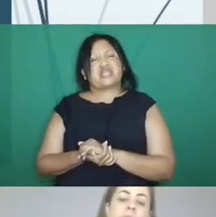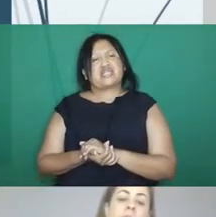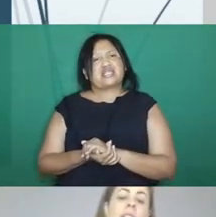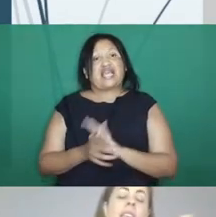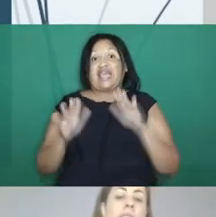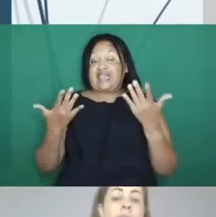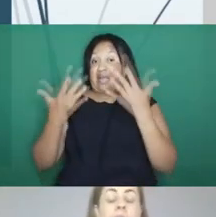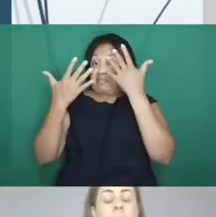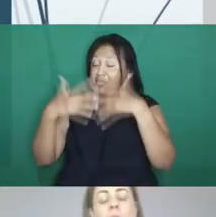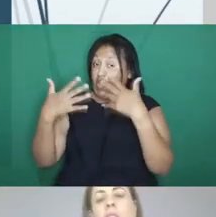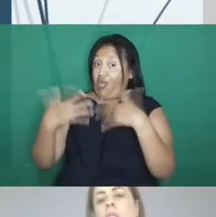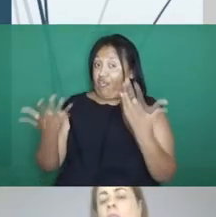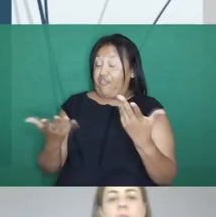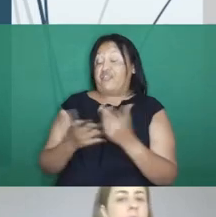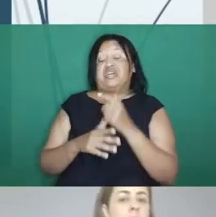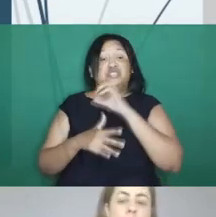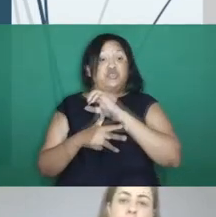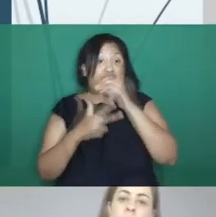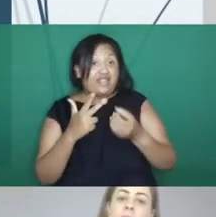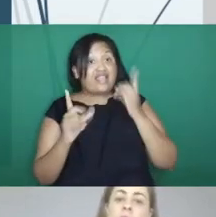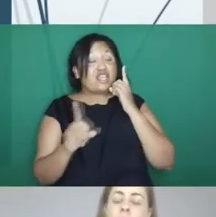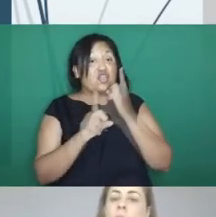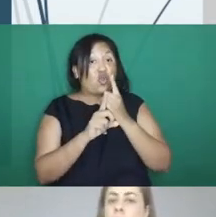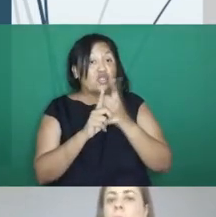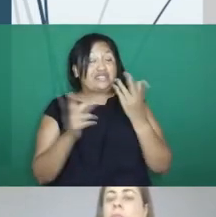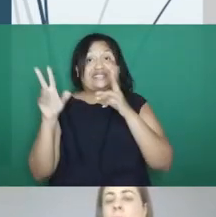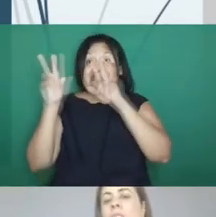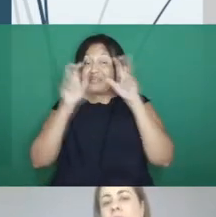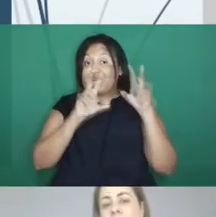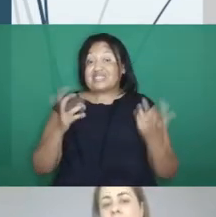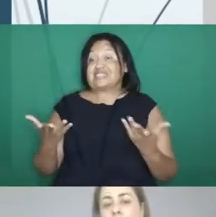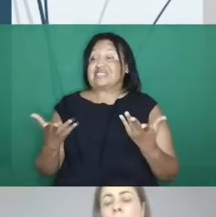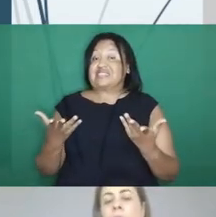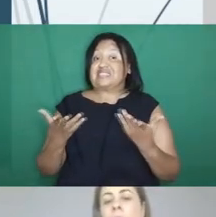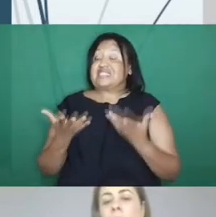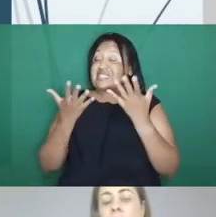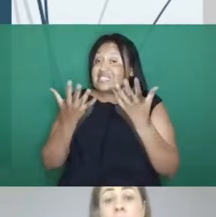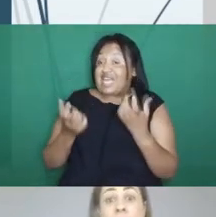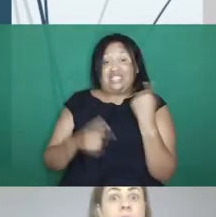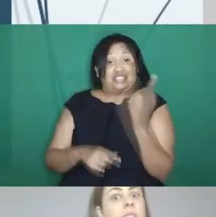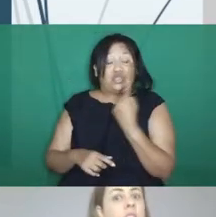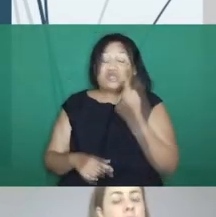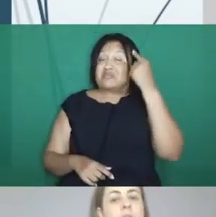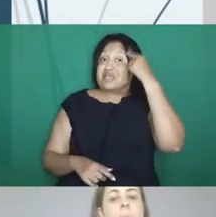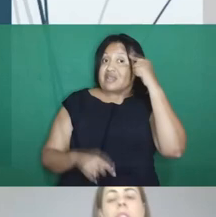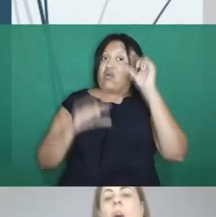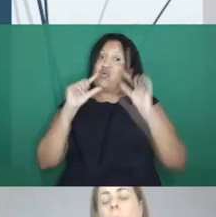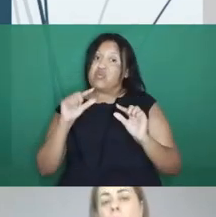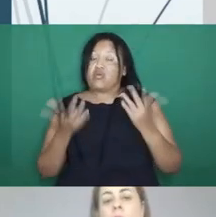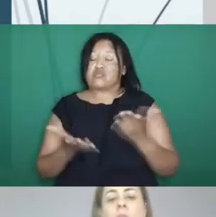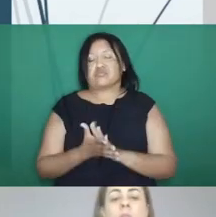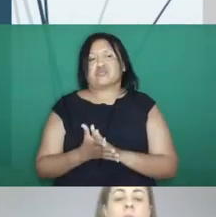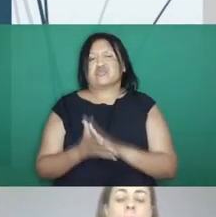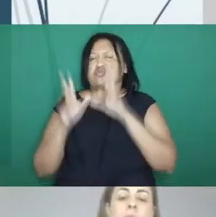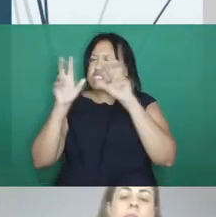e na prova do Enem outras provas a gente encontra também temáticas que são que requerem da gente né pensar